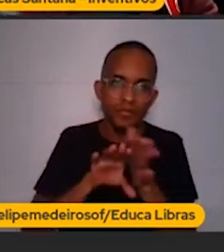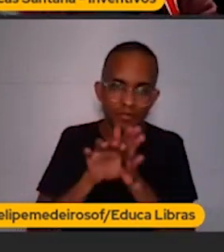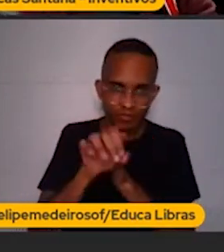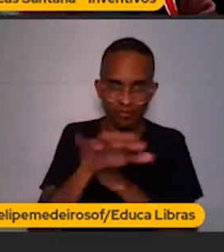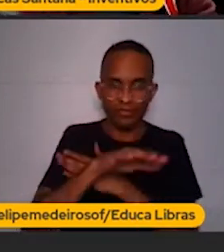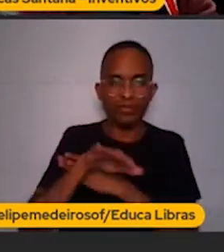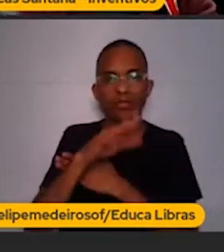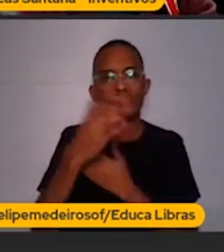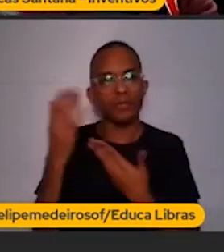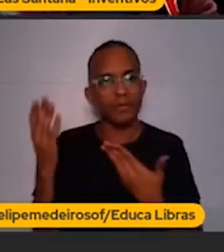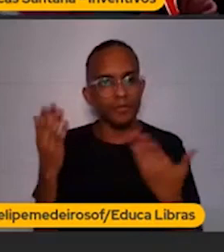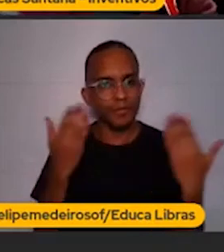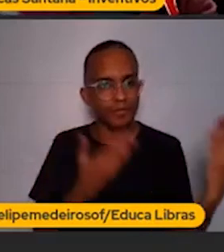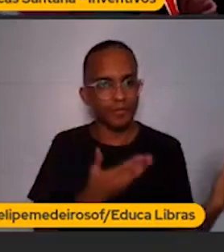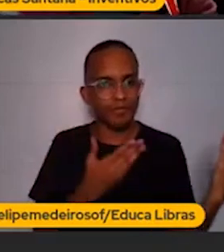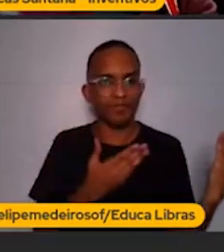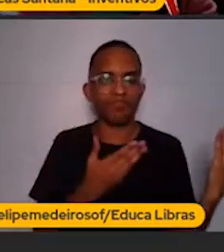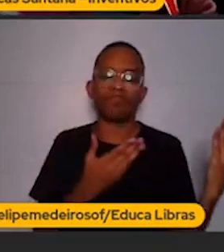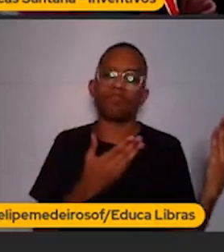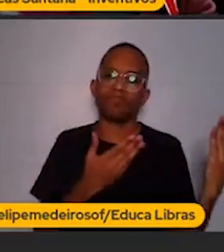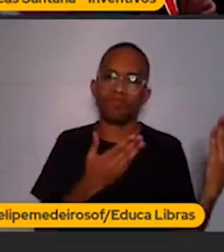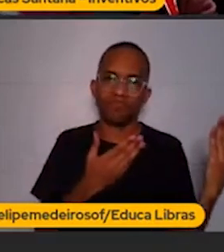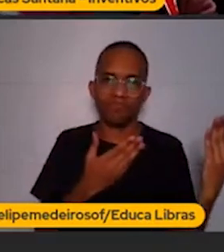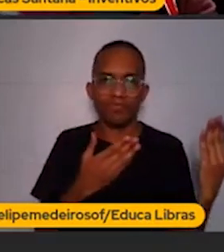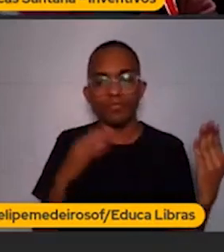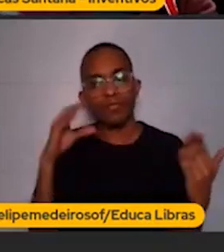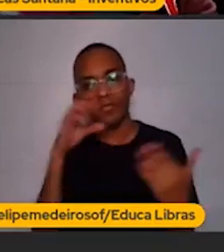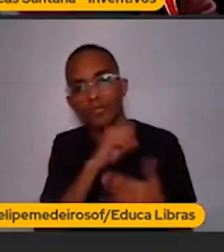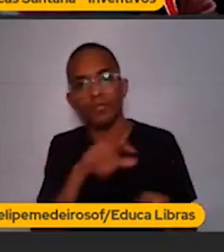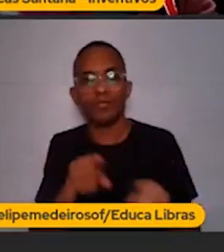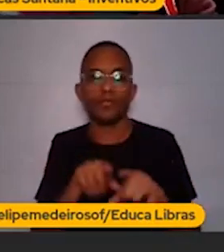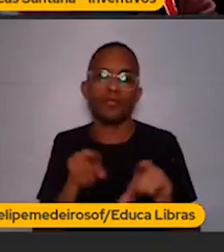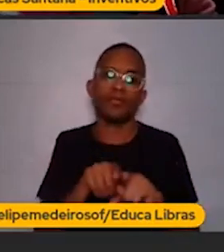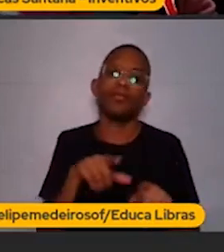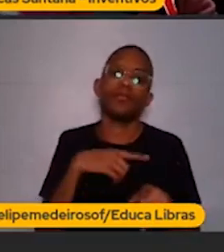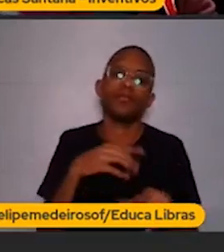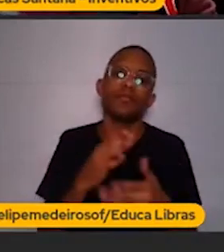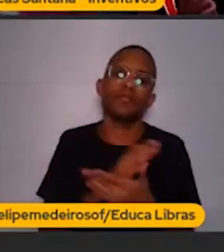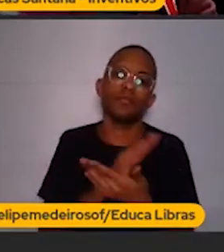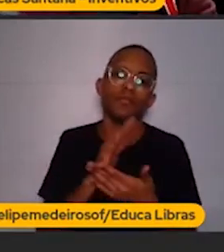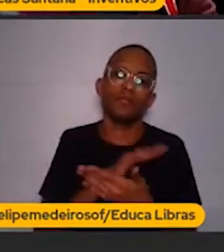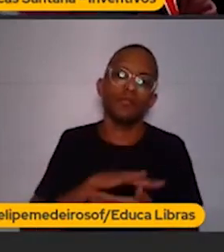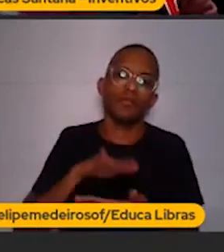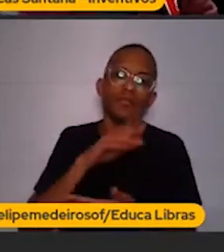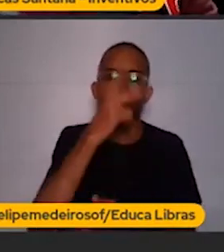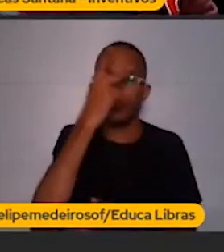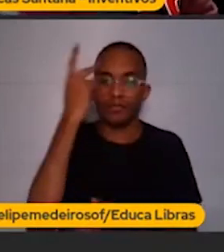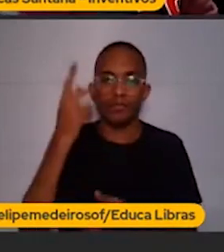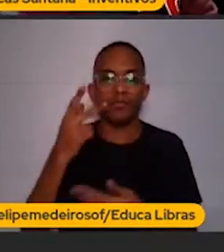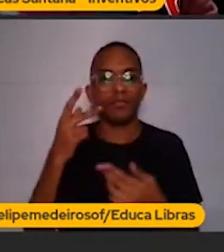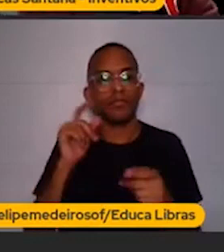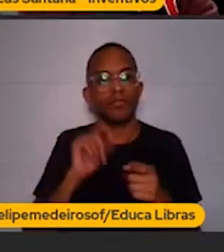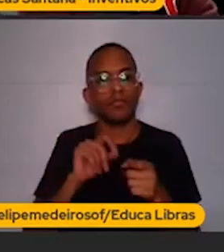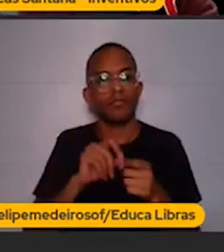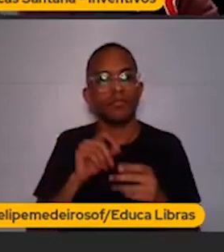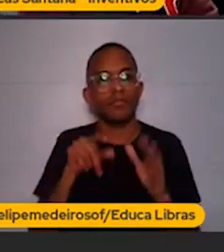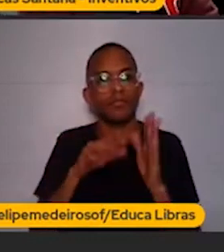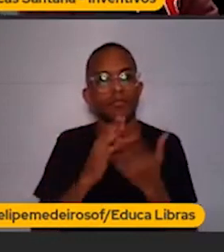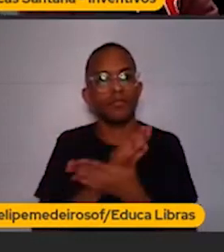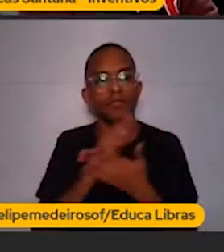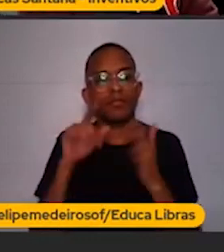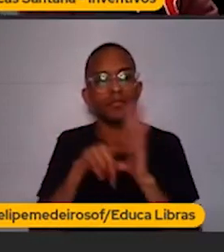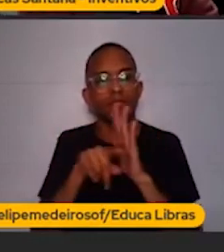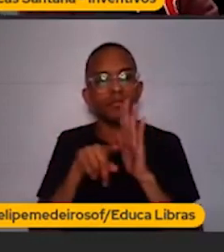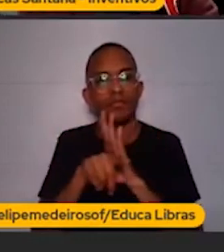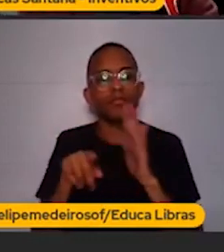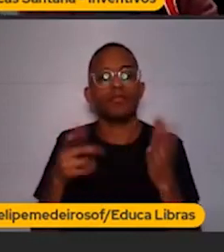Google Forms aqui? Talvez a maneira mais rápida de você ter algum feedback das pessoas, de você fazer algum questionário, de você levantar